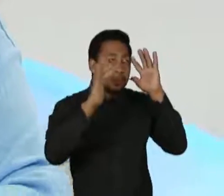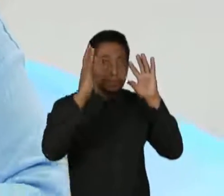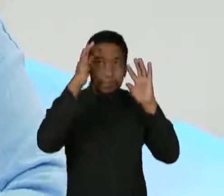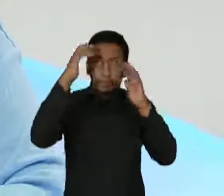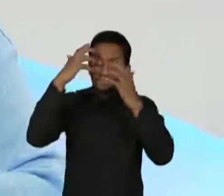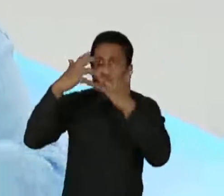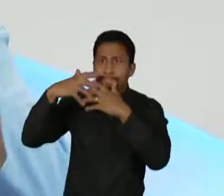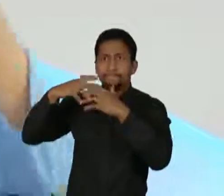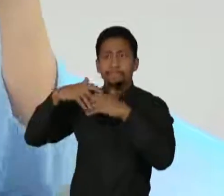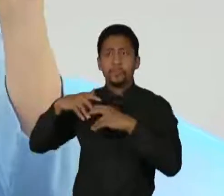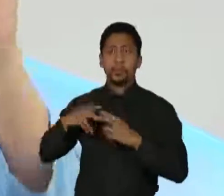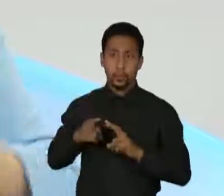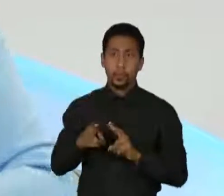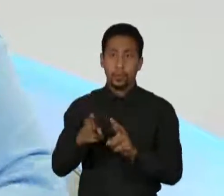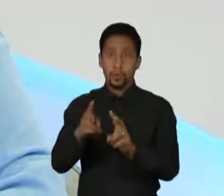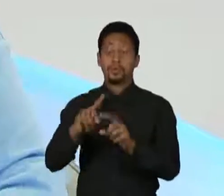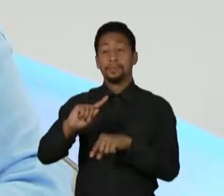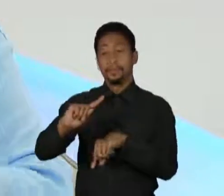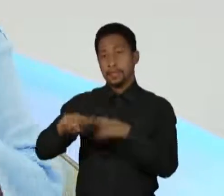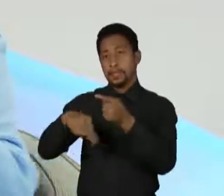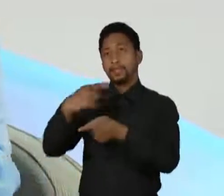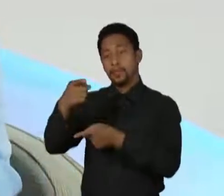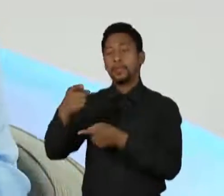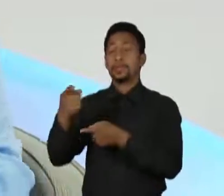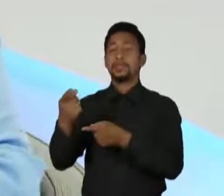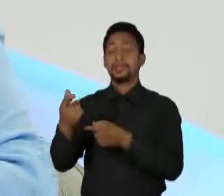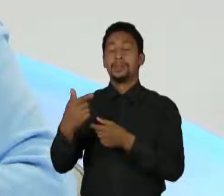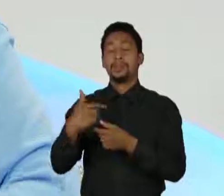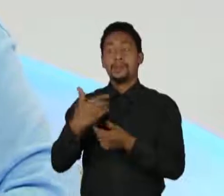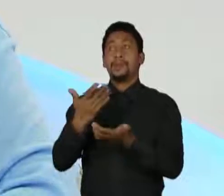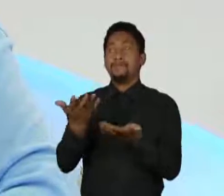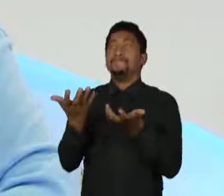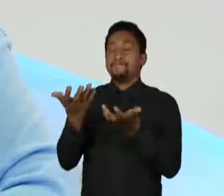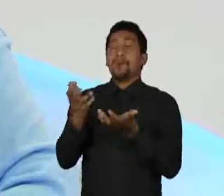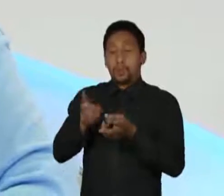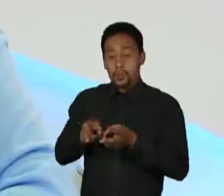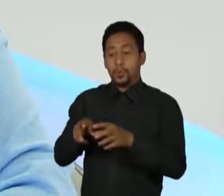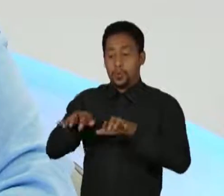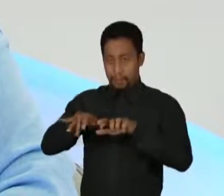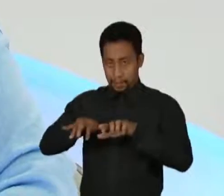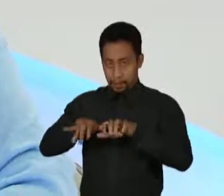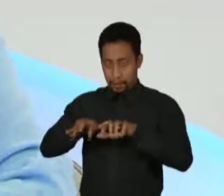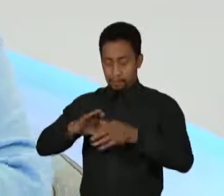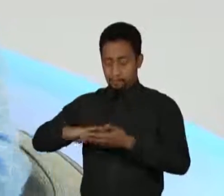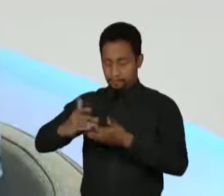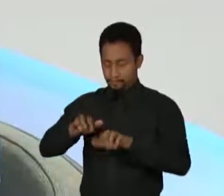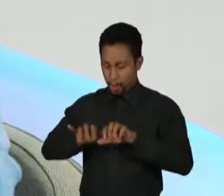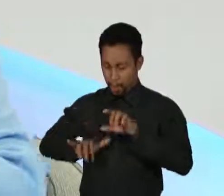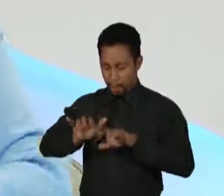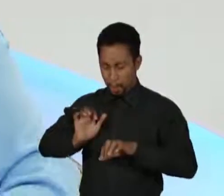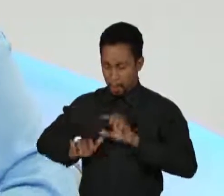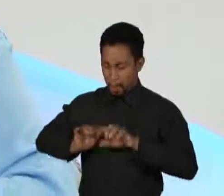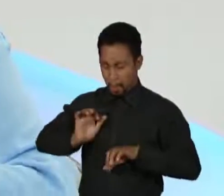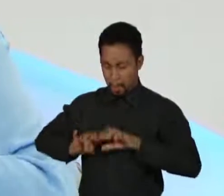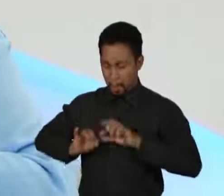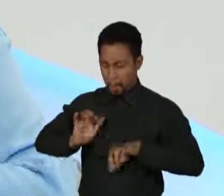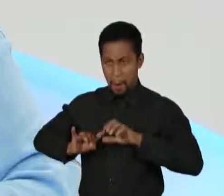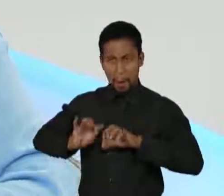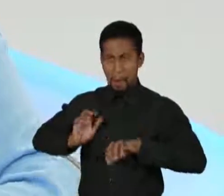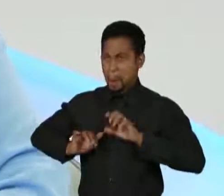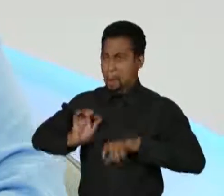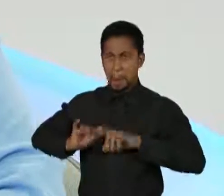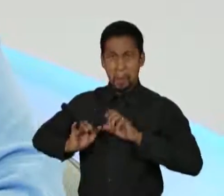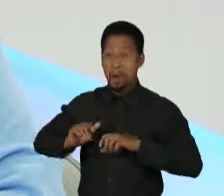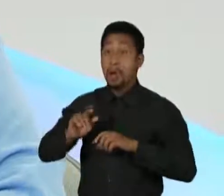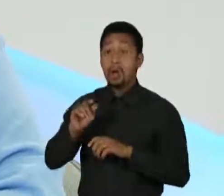quando voltei pra história eliminei toda essa parte Inicial voltei pela parte onde o livro começa e aí foi um Jorro foram 8